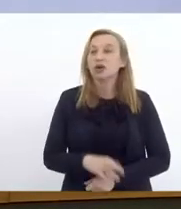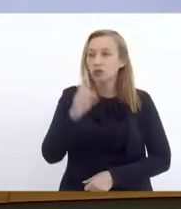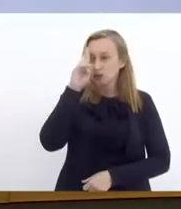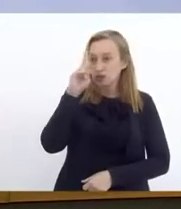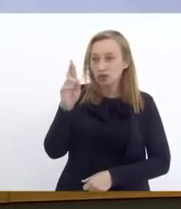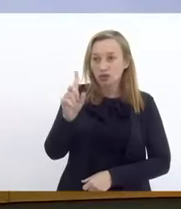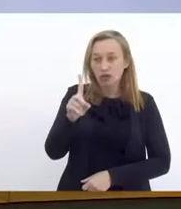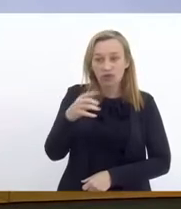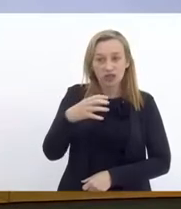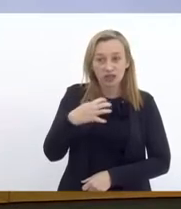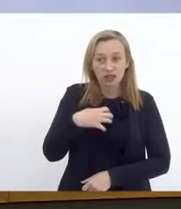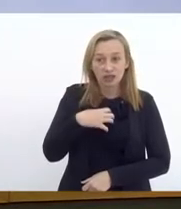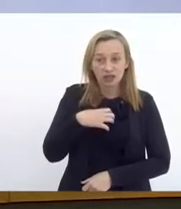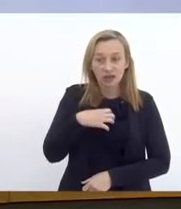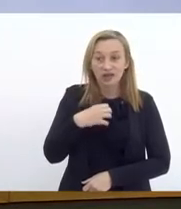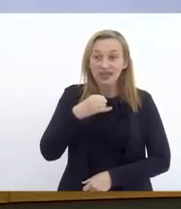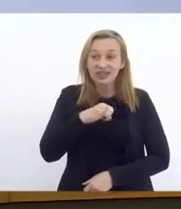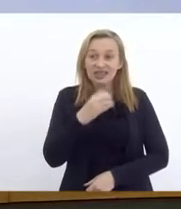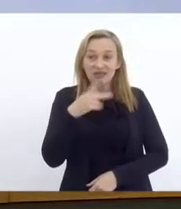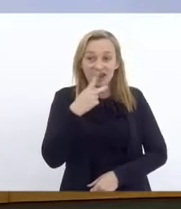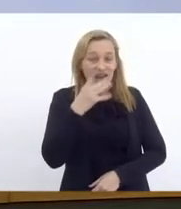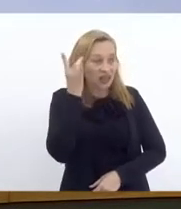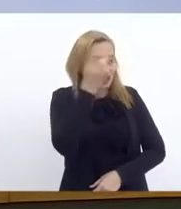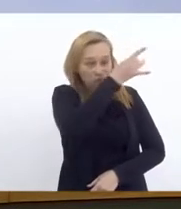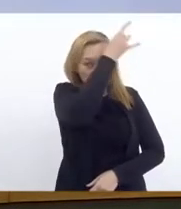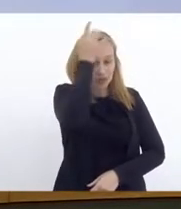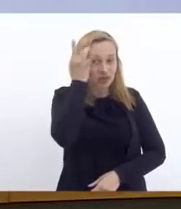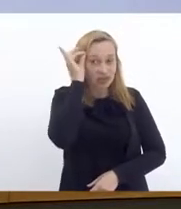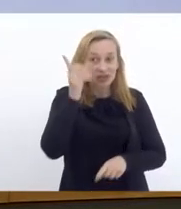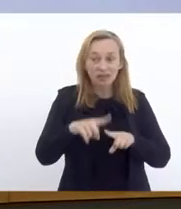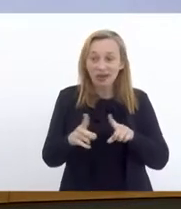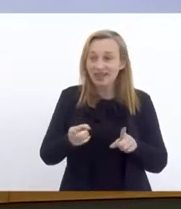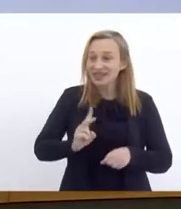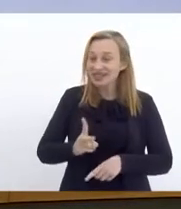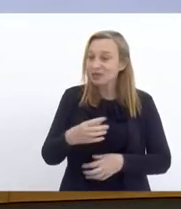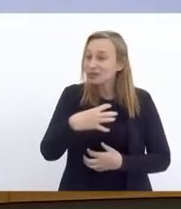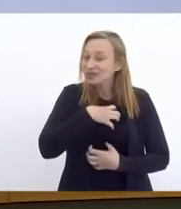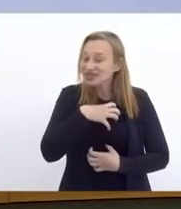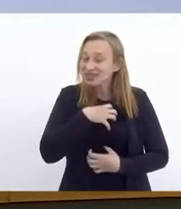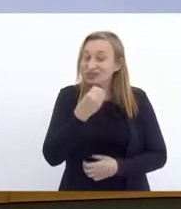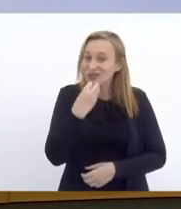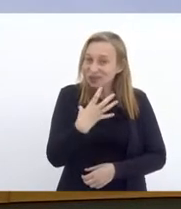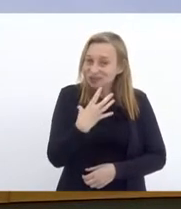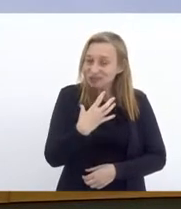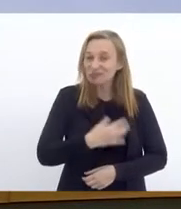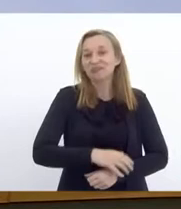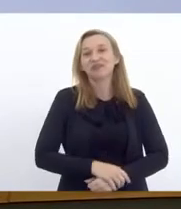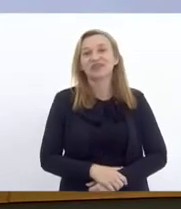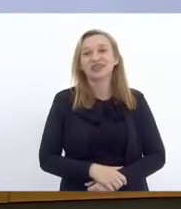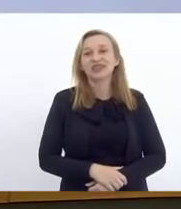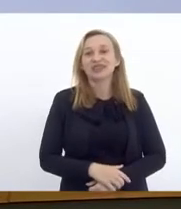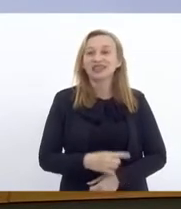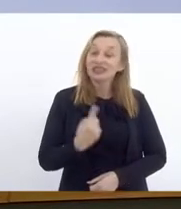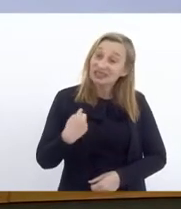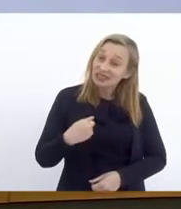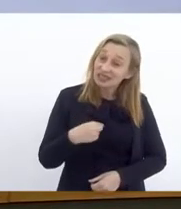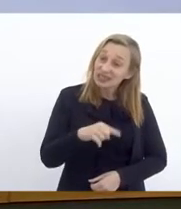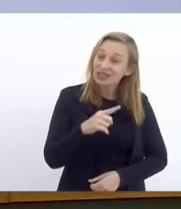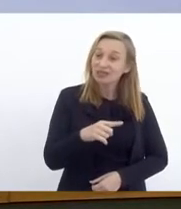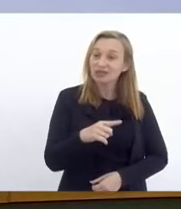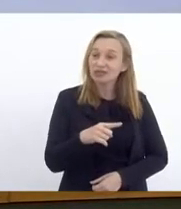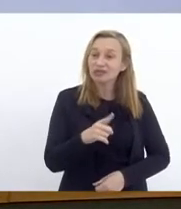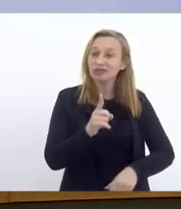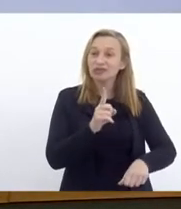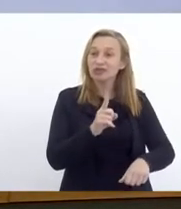fique aborrecido se alguém aqui citar Espírito Santo, mas é sempre no sentido positivo de irmos atrás do